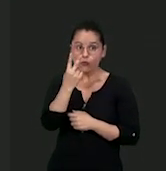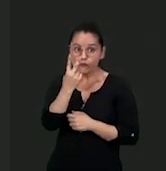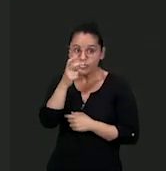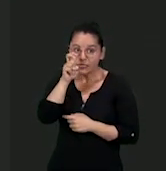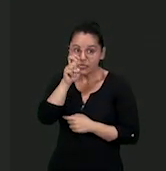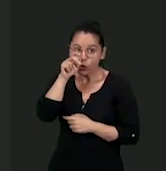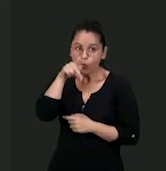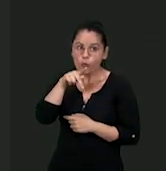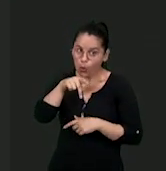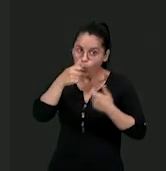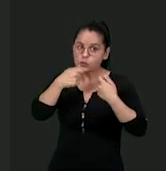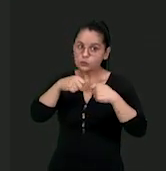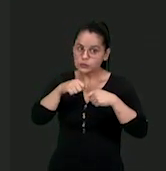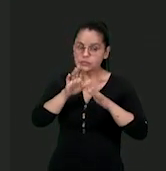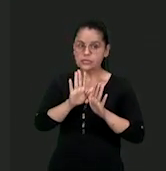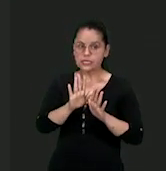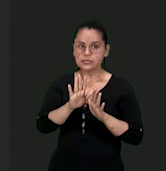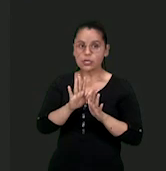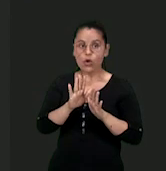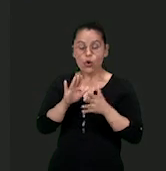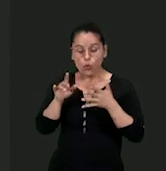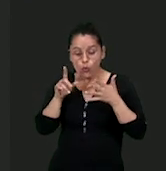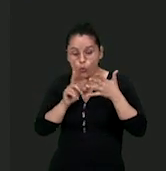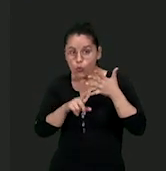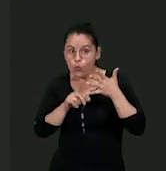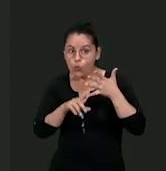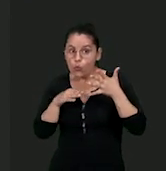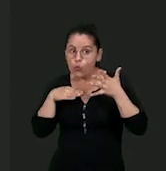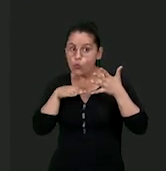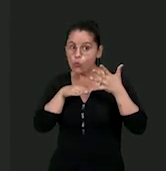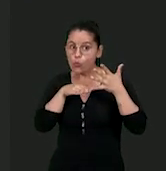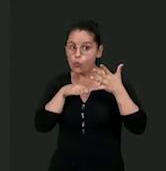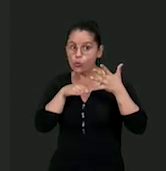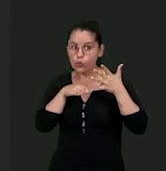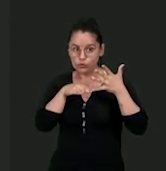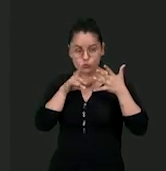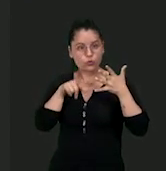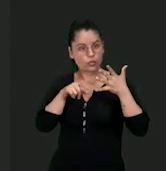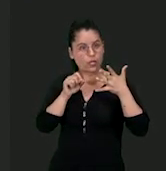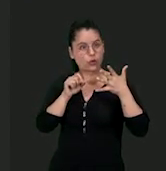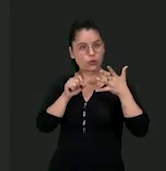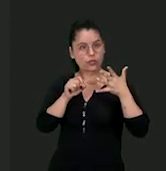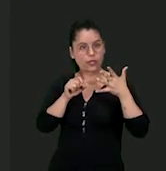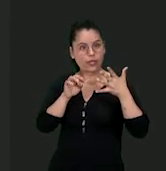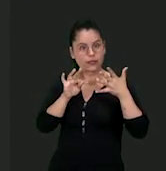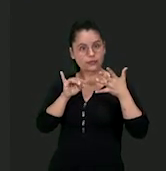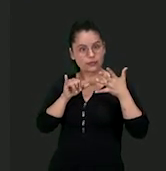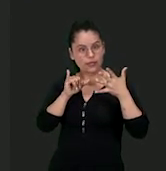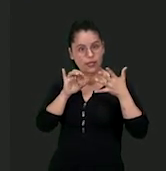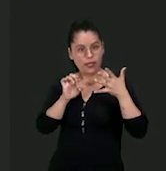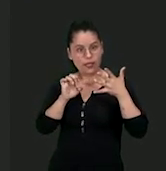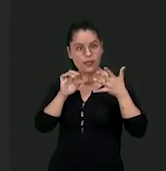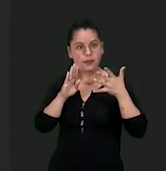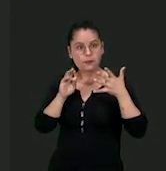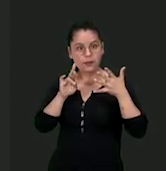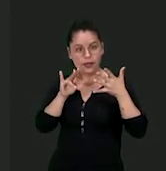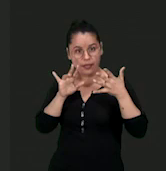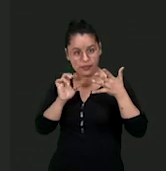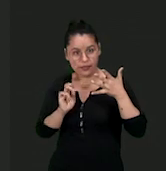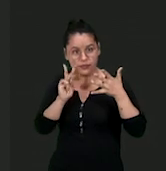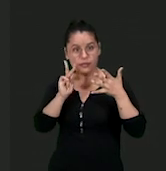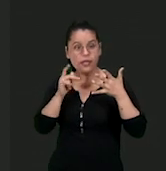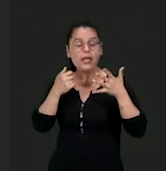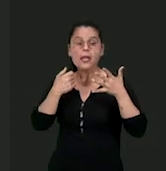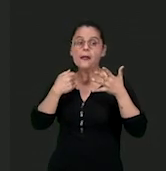pontos. Exceto o quinto e último set, né? Também chamado de tiebreak, que quando necessário tem